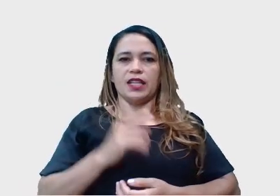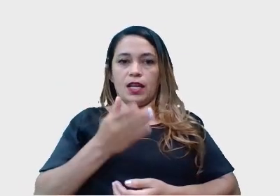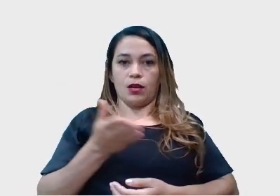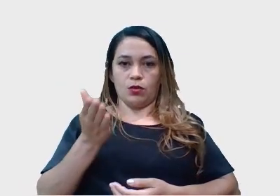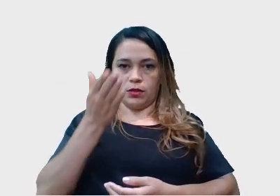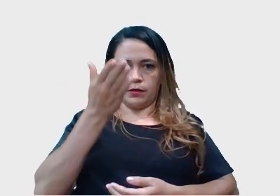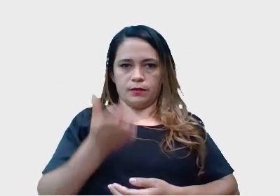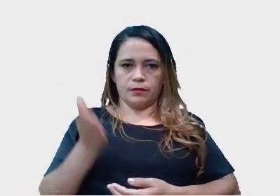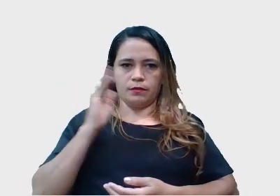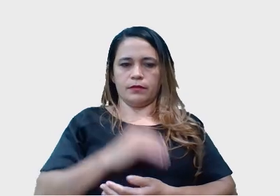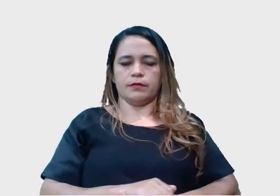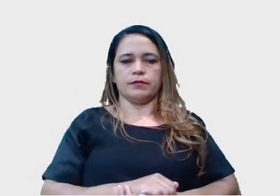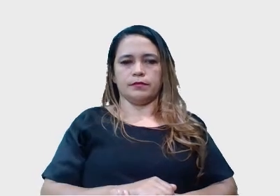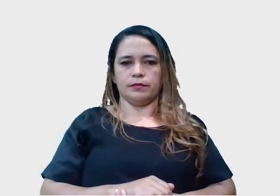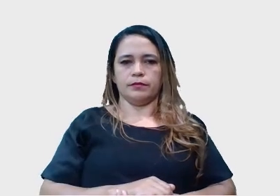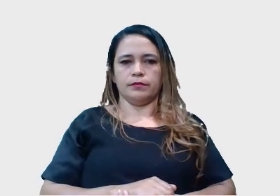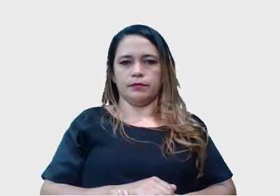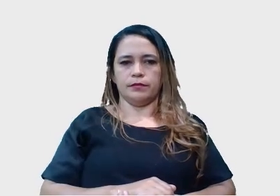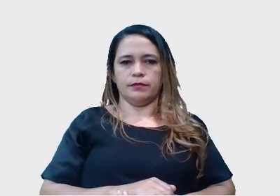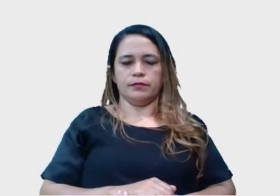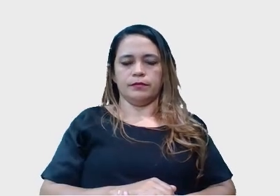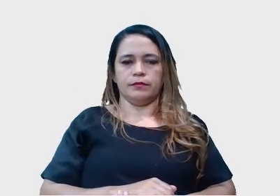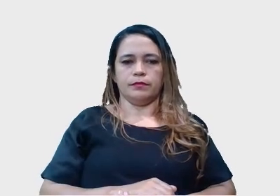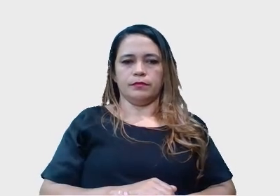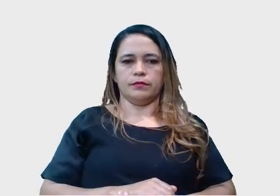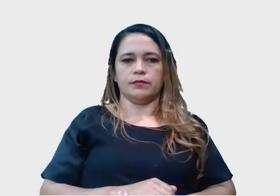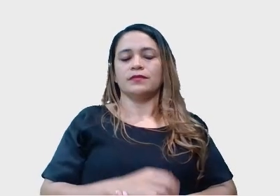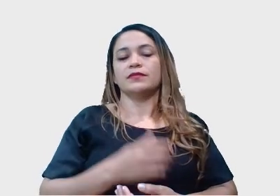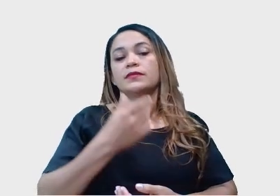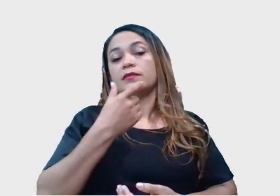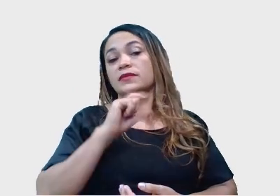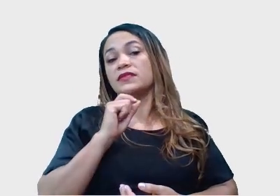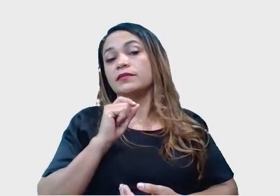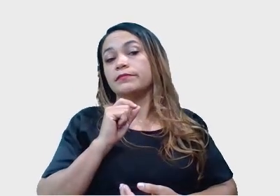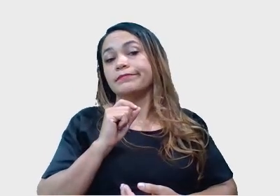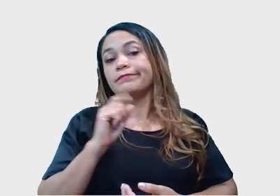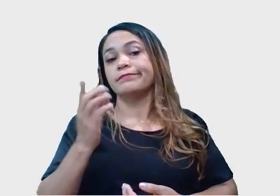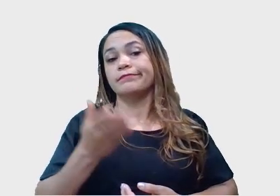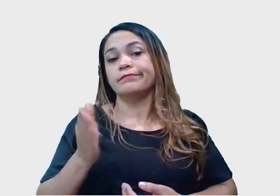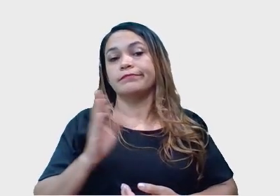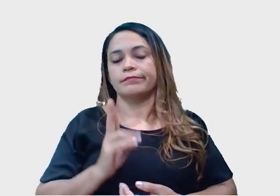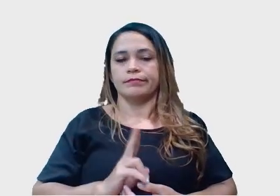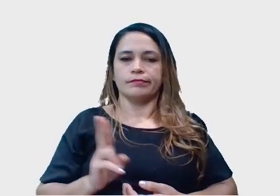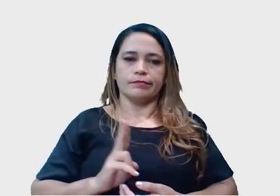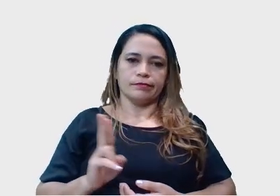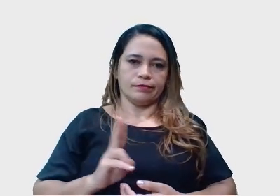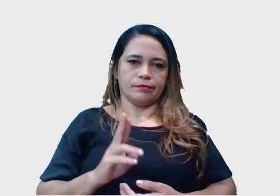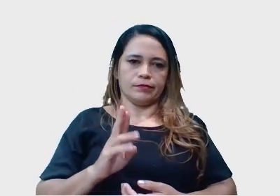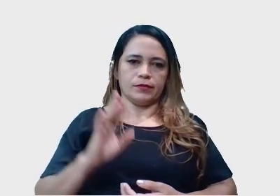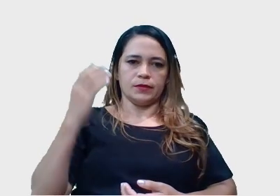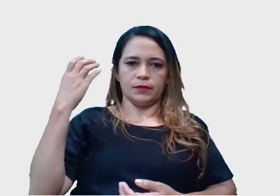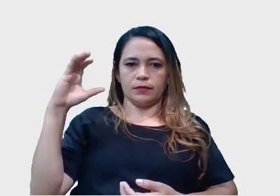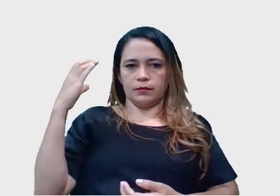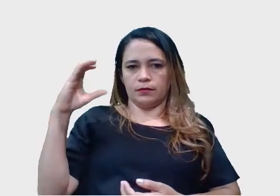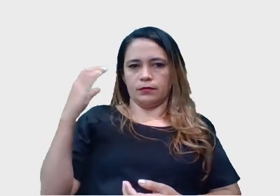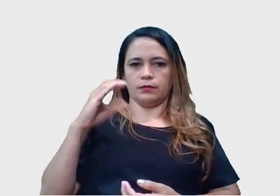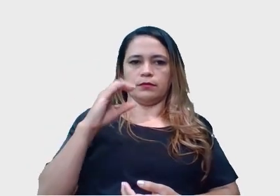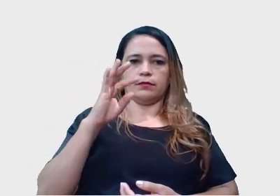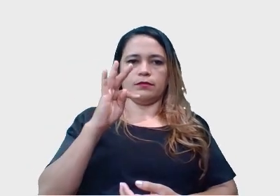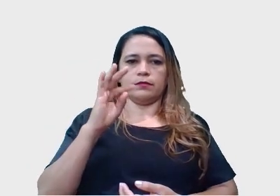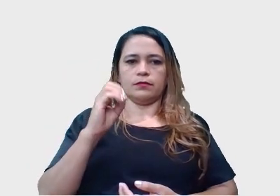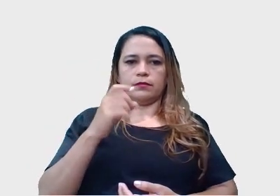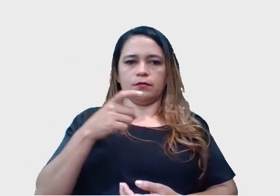para a próxima e última doença, que é a toxoplasmose. Quem causa essa doença é um protozoário chamado de Toxoplasma